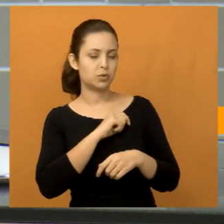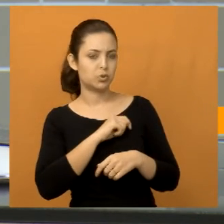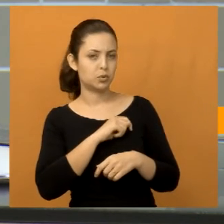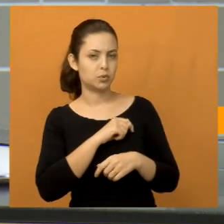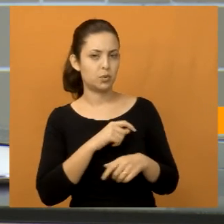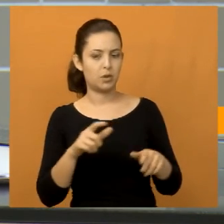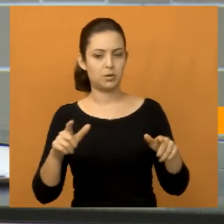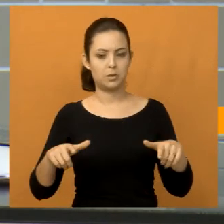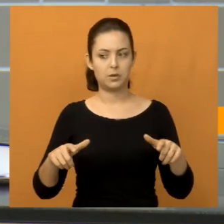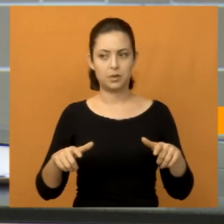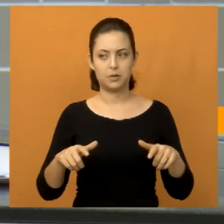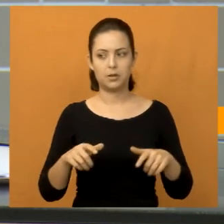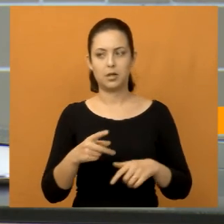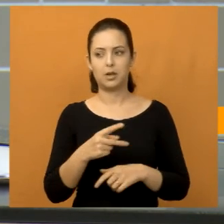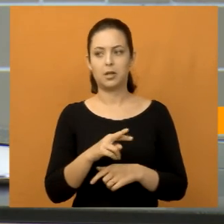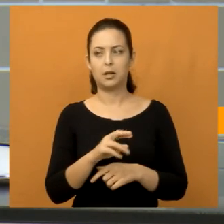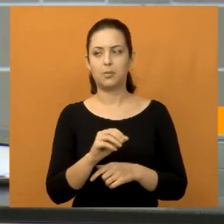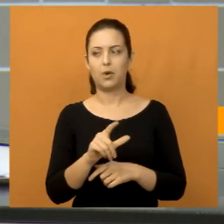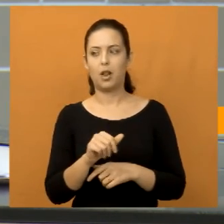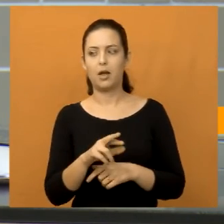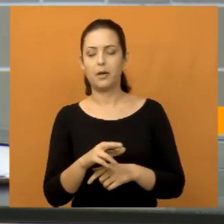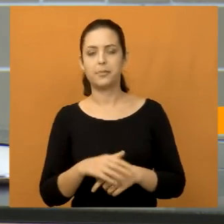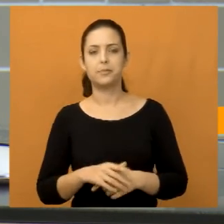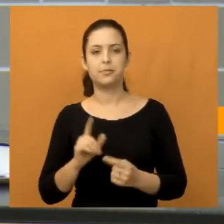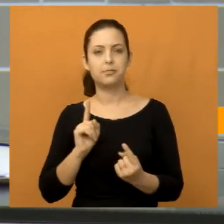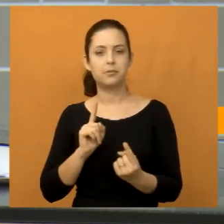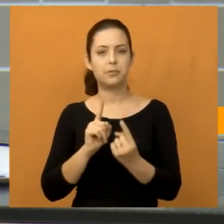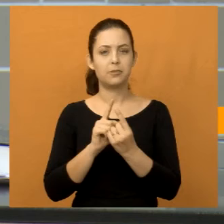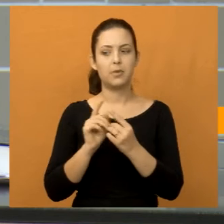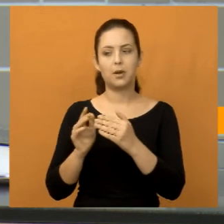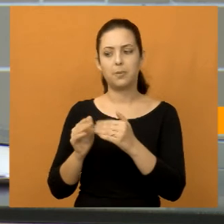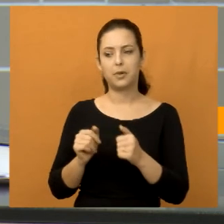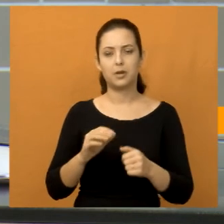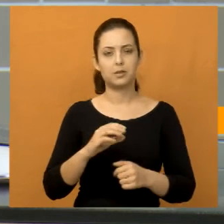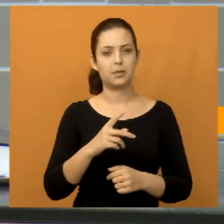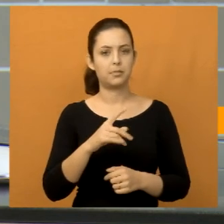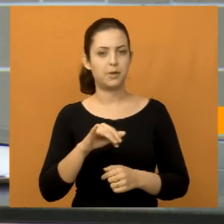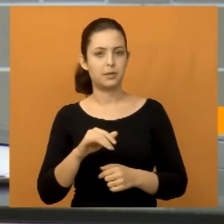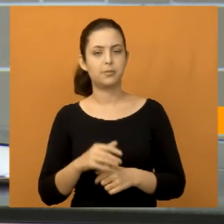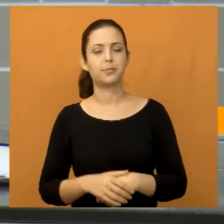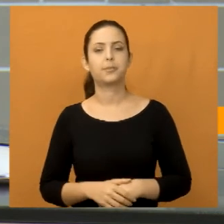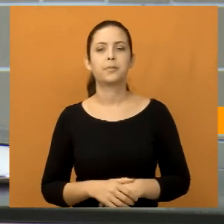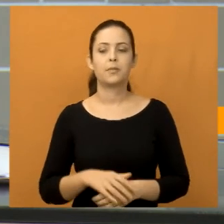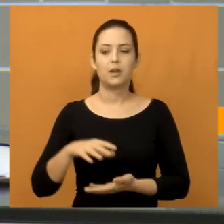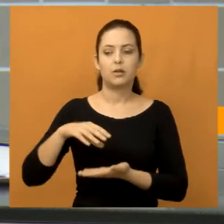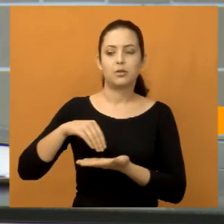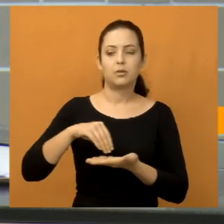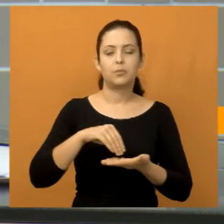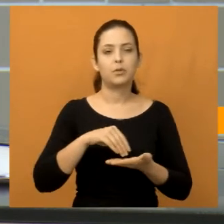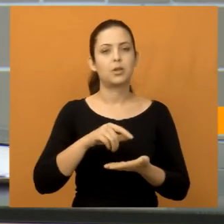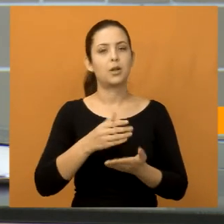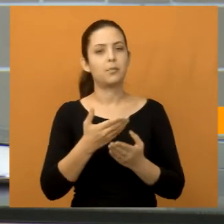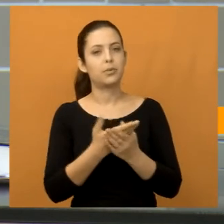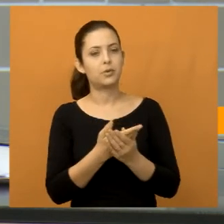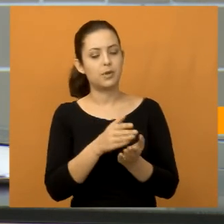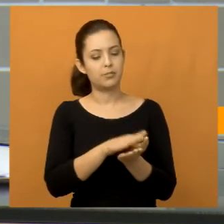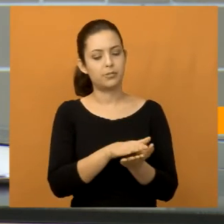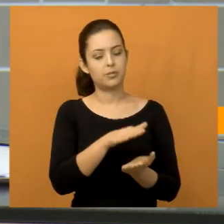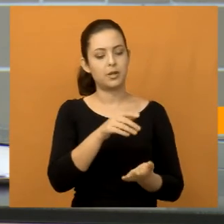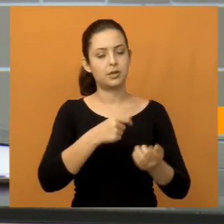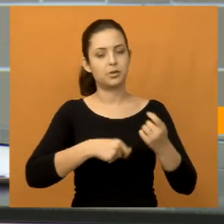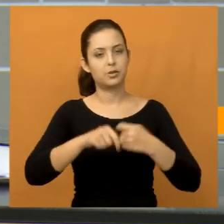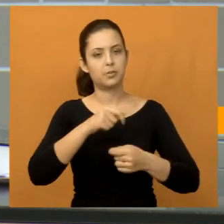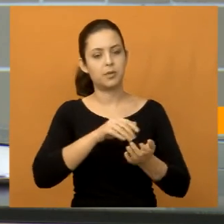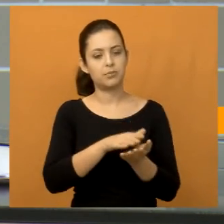Prolar de Jacareí. Em atendimento à solicitação desta comissão, cópia dos autos do processo